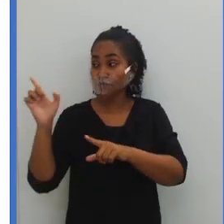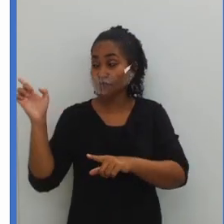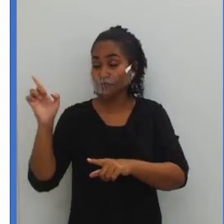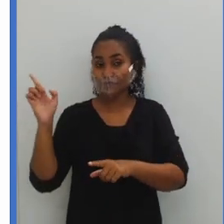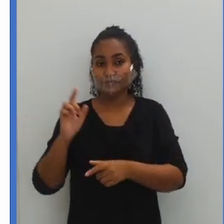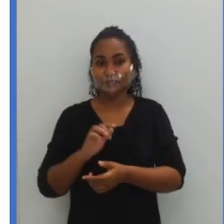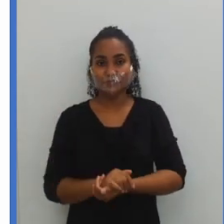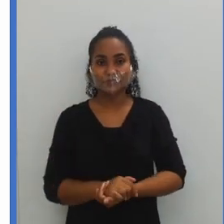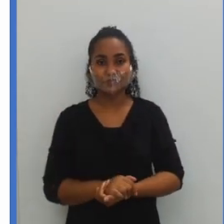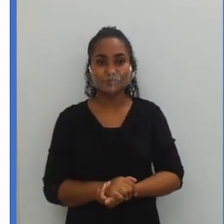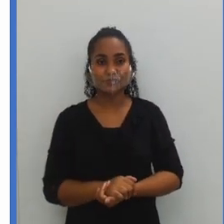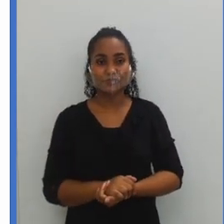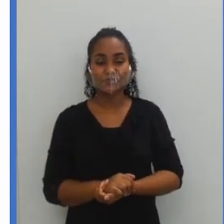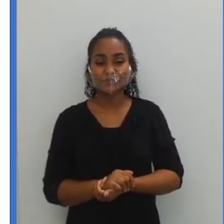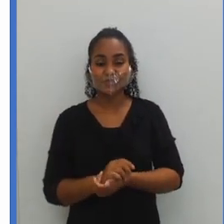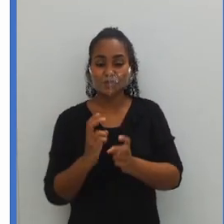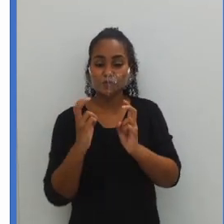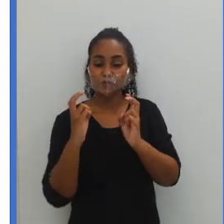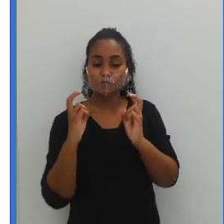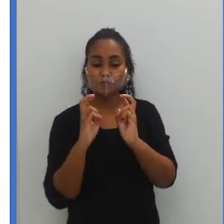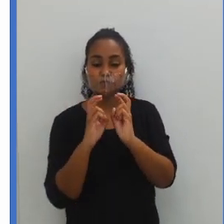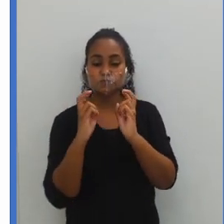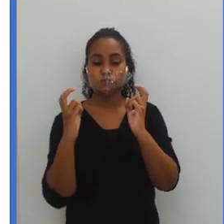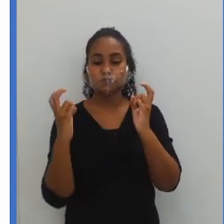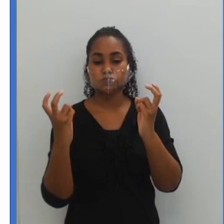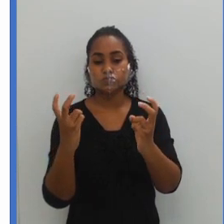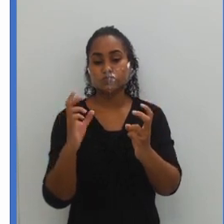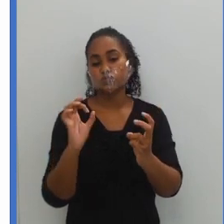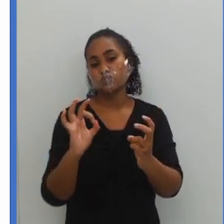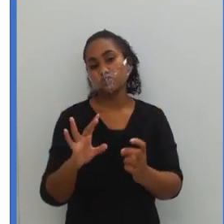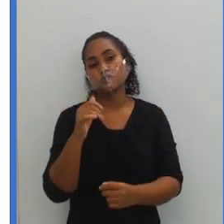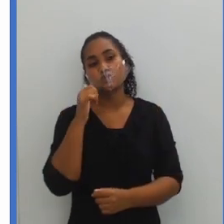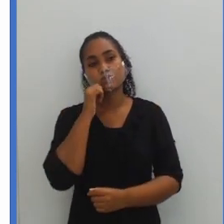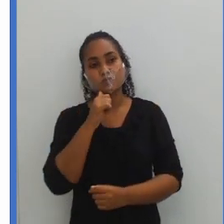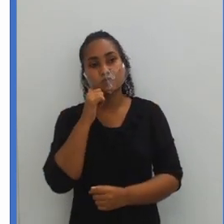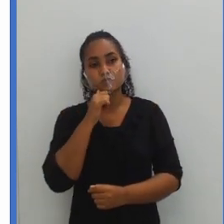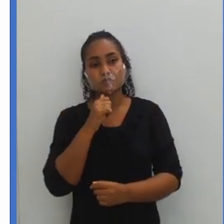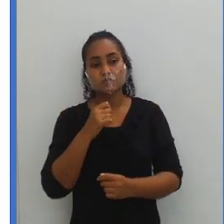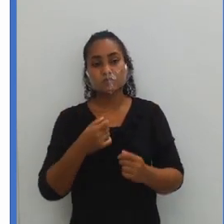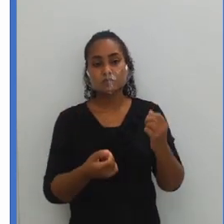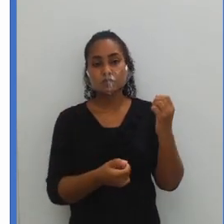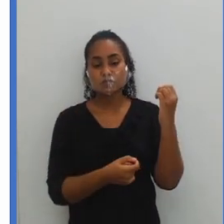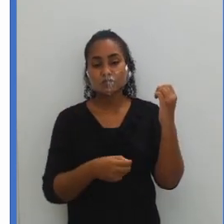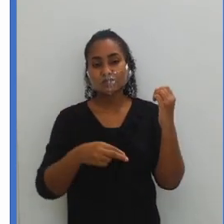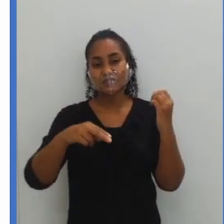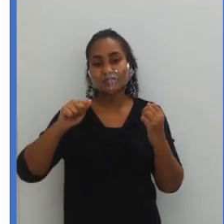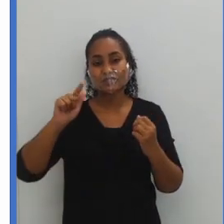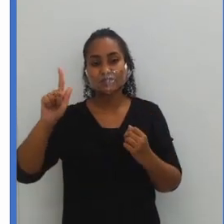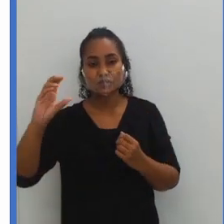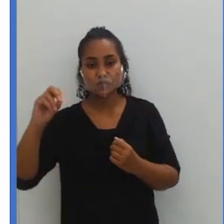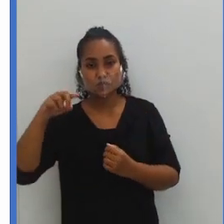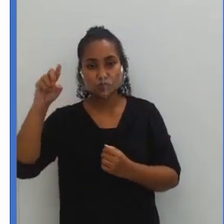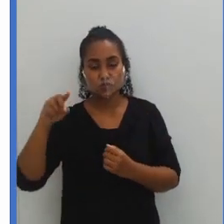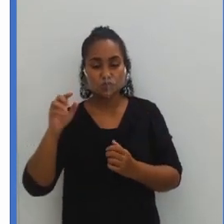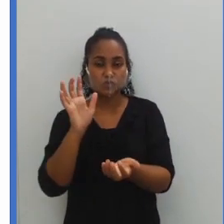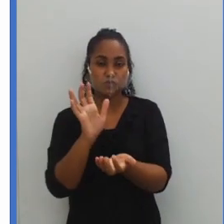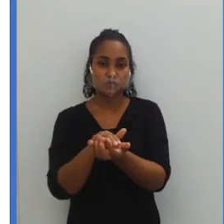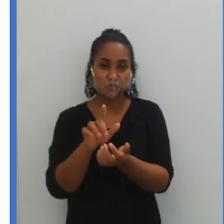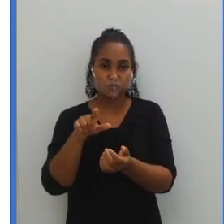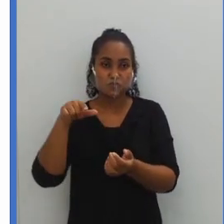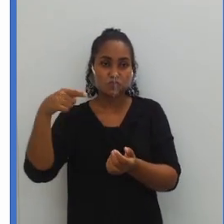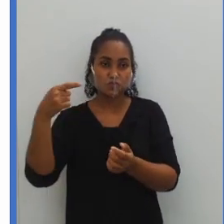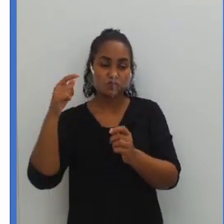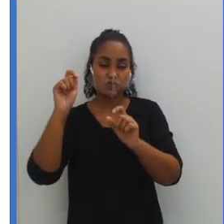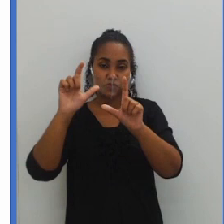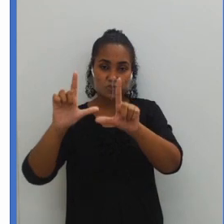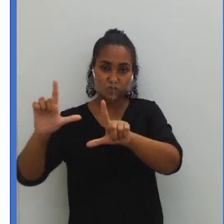seguir, que vocês estão vendo na tela, é uma roda de capoeira feita somente por mulheres pela Capoeira Nagô de Pernambuco.